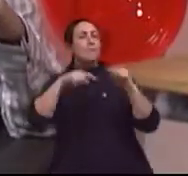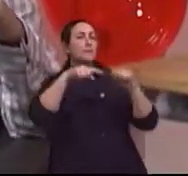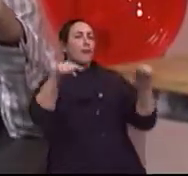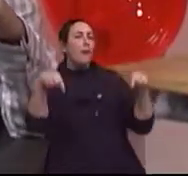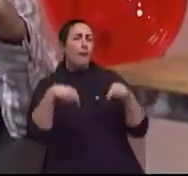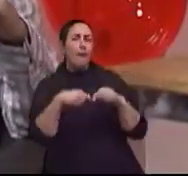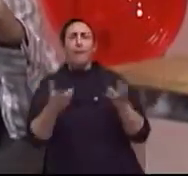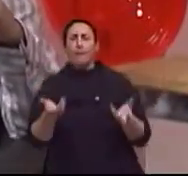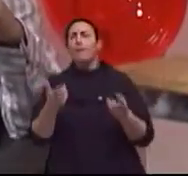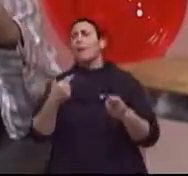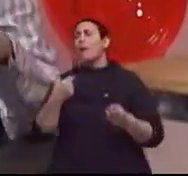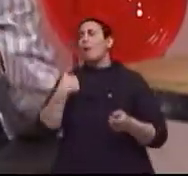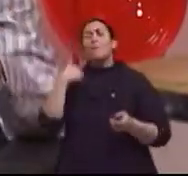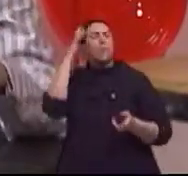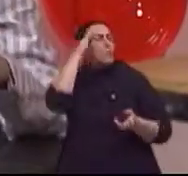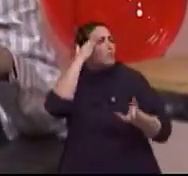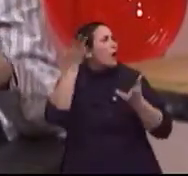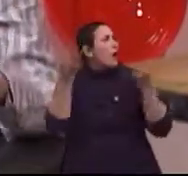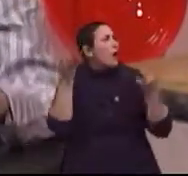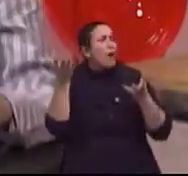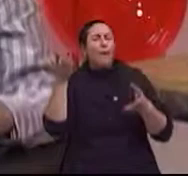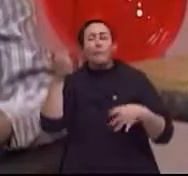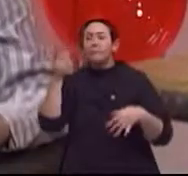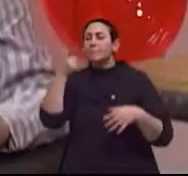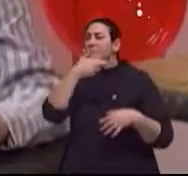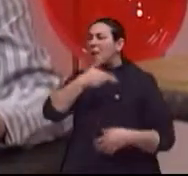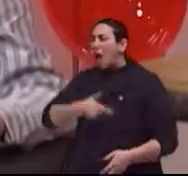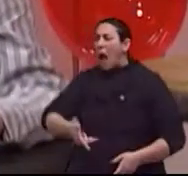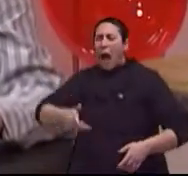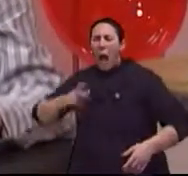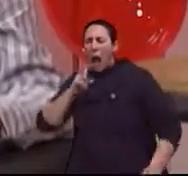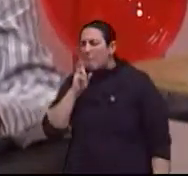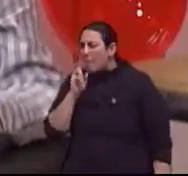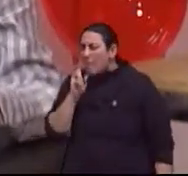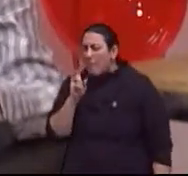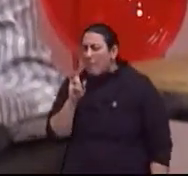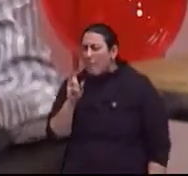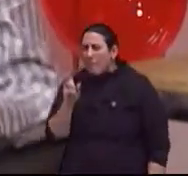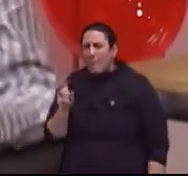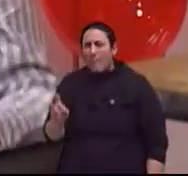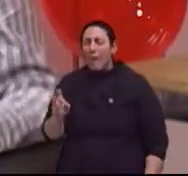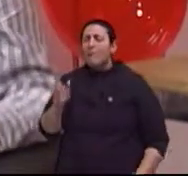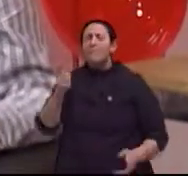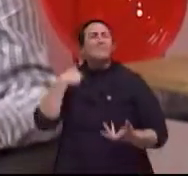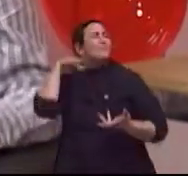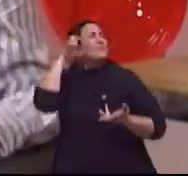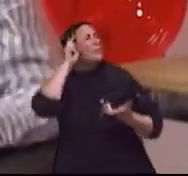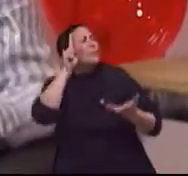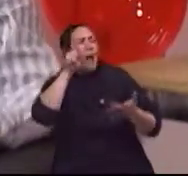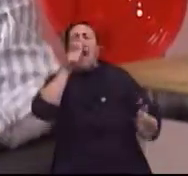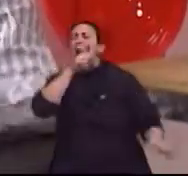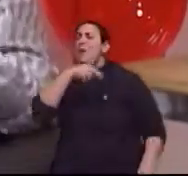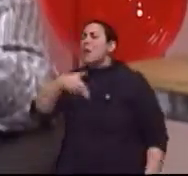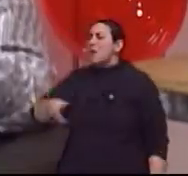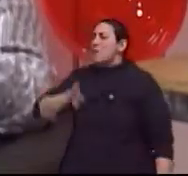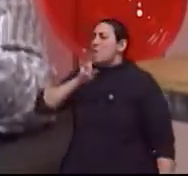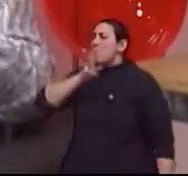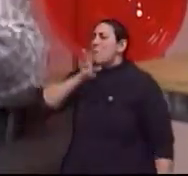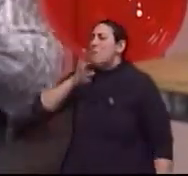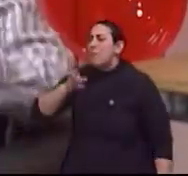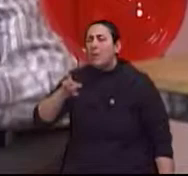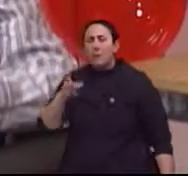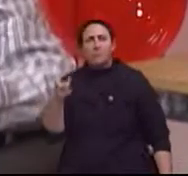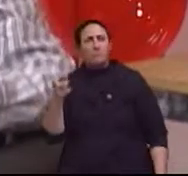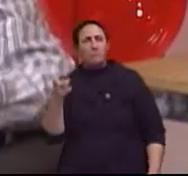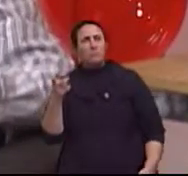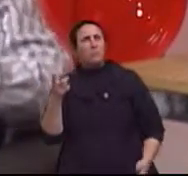não entendi, o que que foi? Aí a pessoa vai lá e grita, né, com ele, ou fala mais alto. Aí a pessoa já fica, pô,